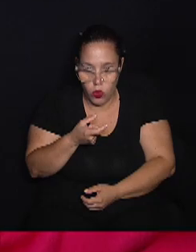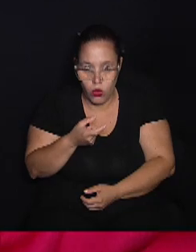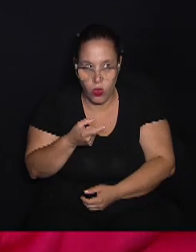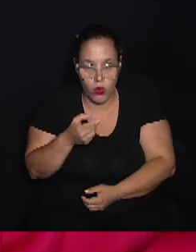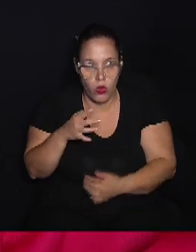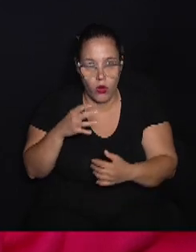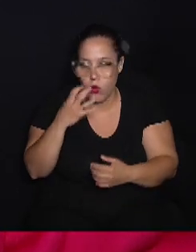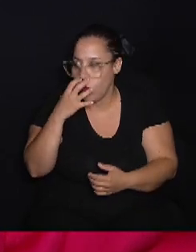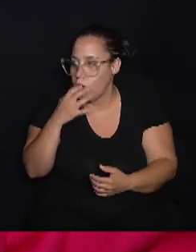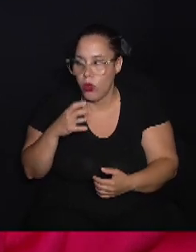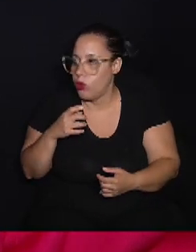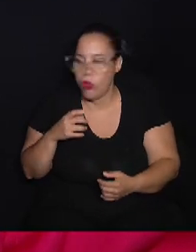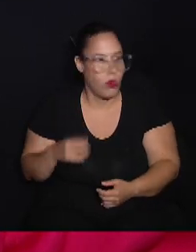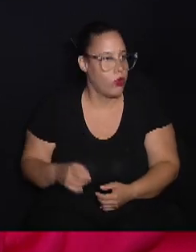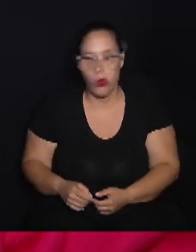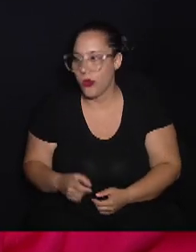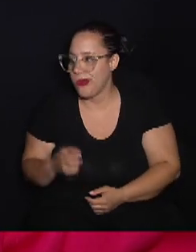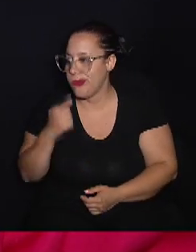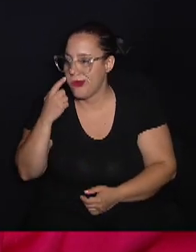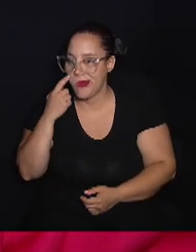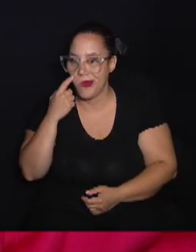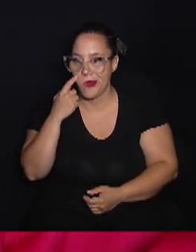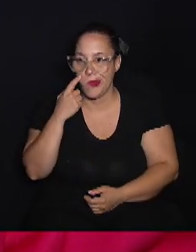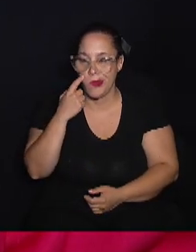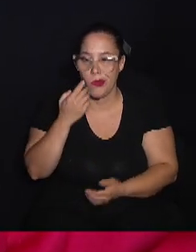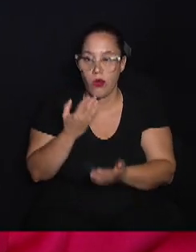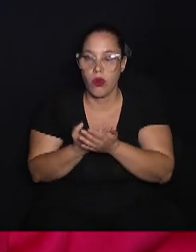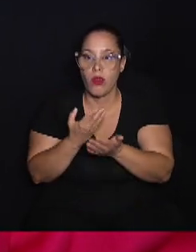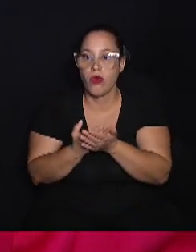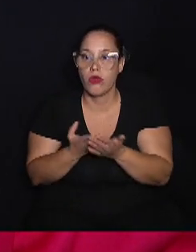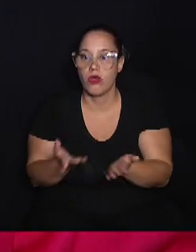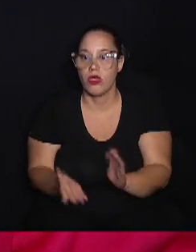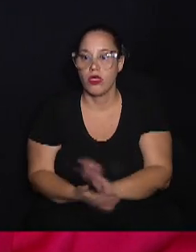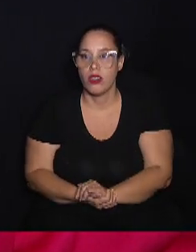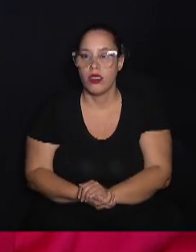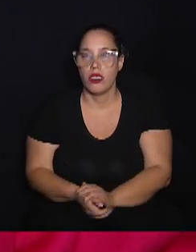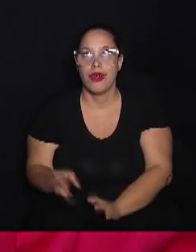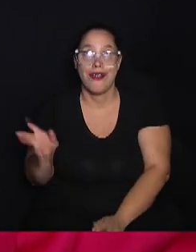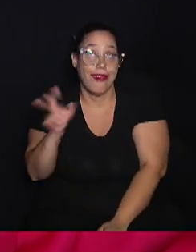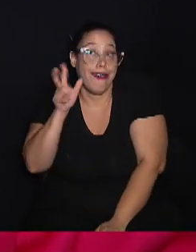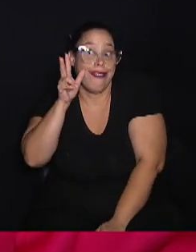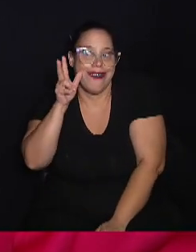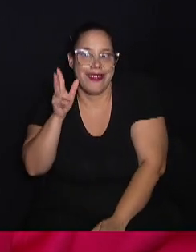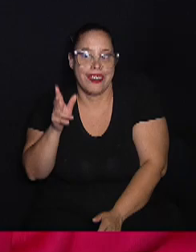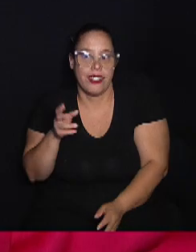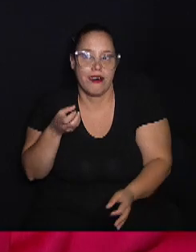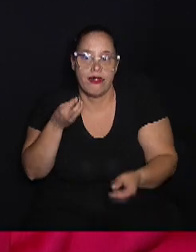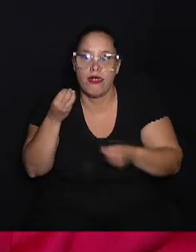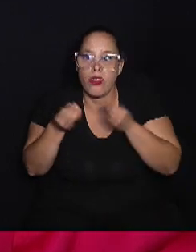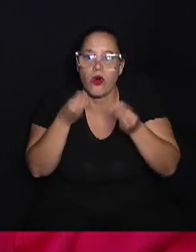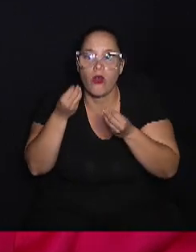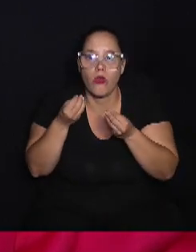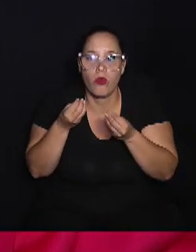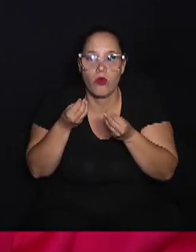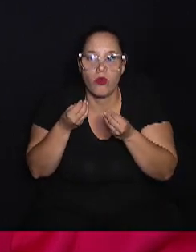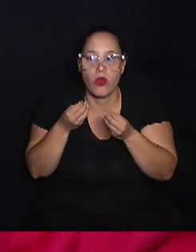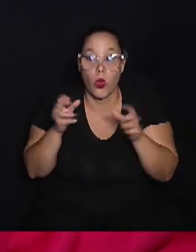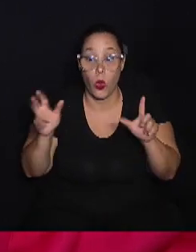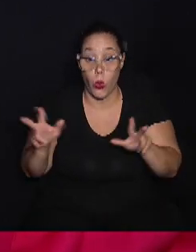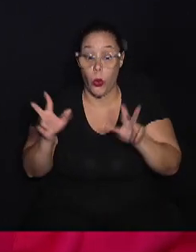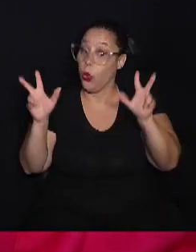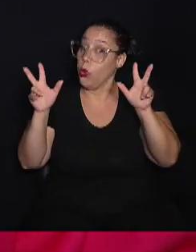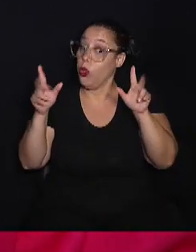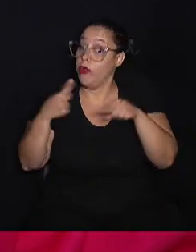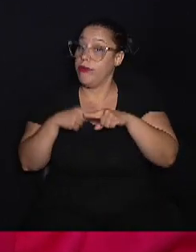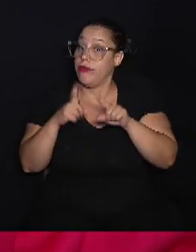hora ele percebe sim vocês já estudaram essa percepção eles são espertos como que é esse sentido do animal Eles são muito espertos